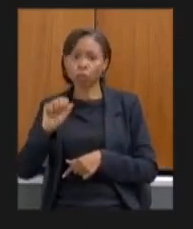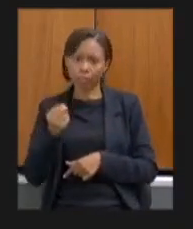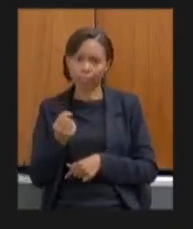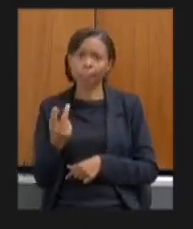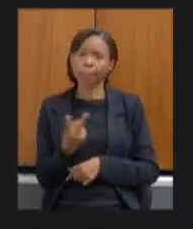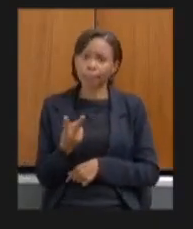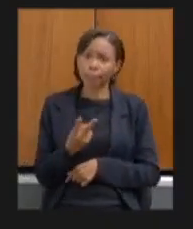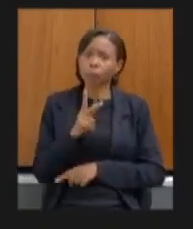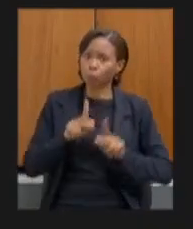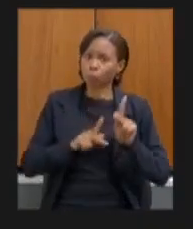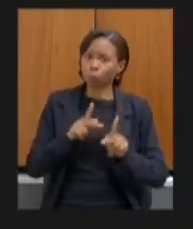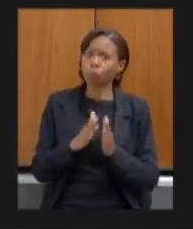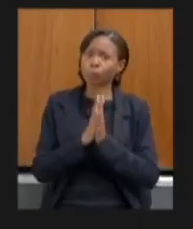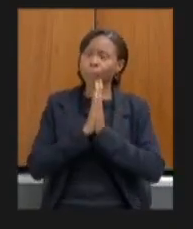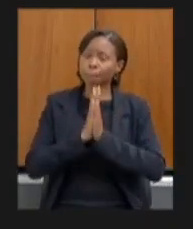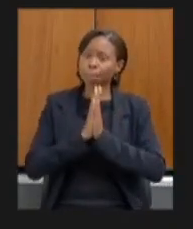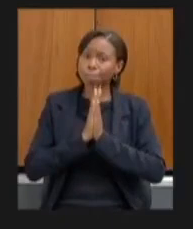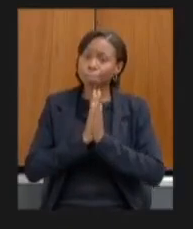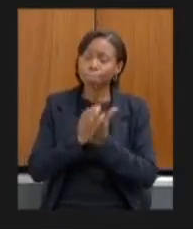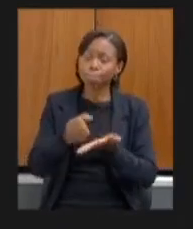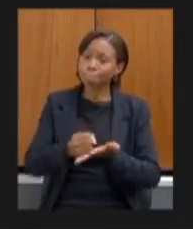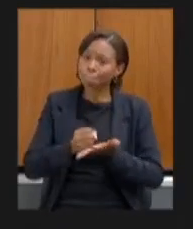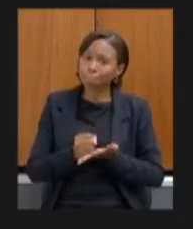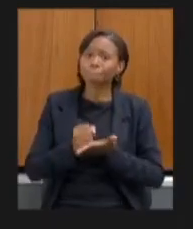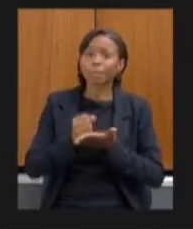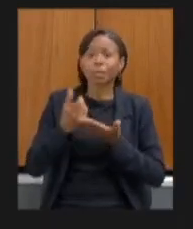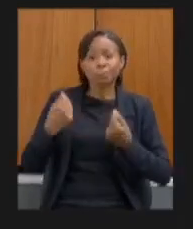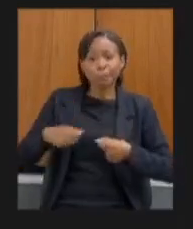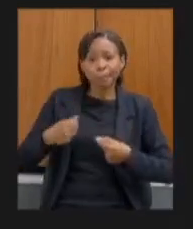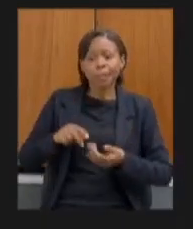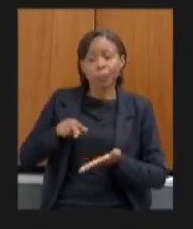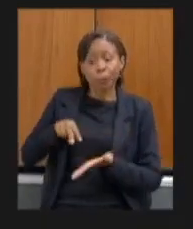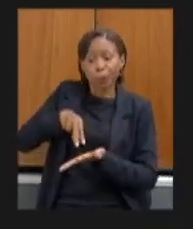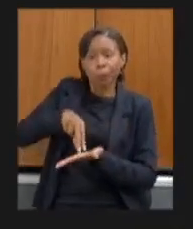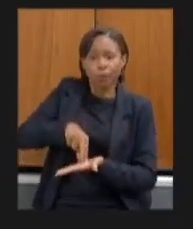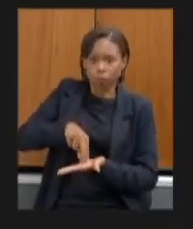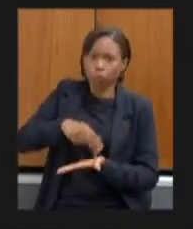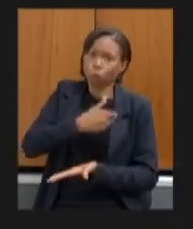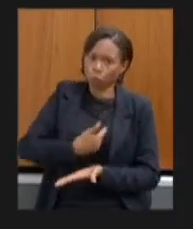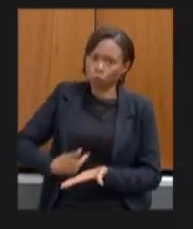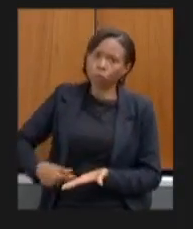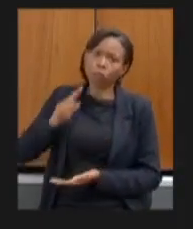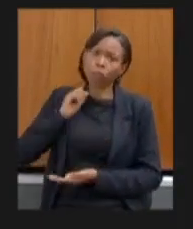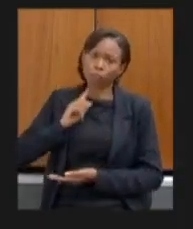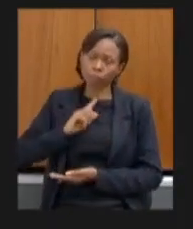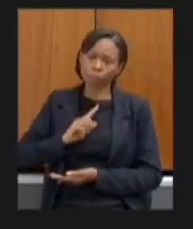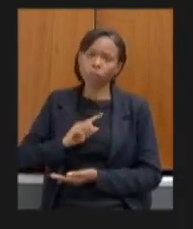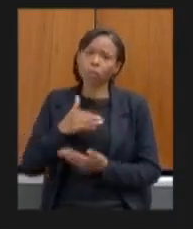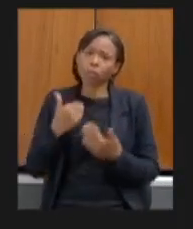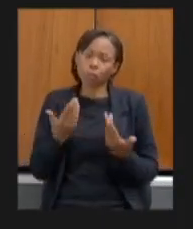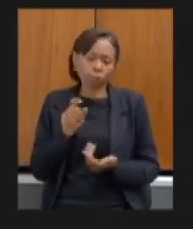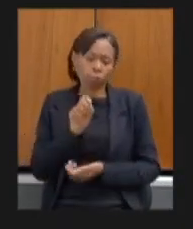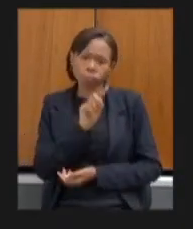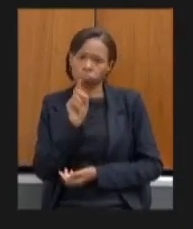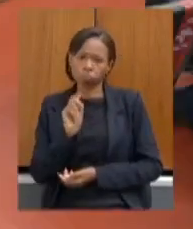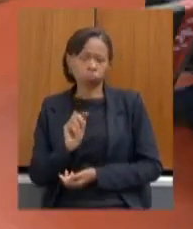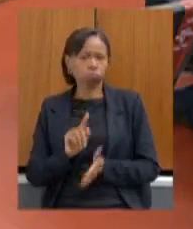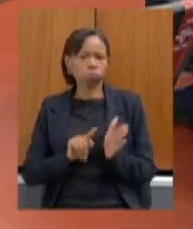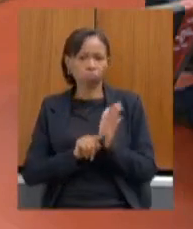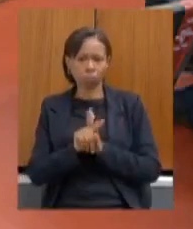e essa ajuda depende muito do posicionamento político do governo de Minas Gerais. A princípio, são essas minhas indagações.